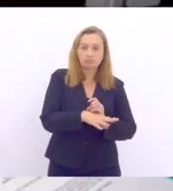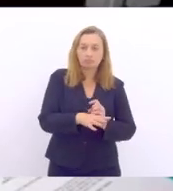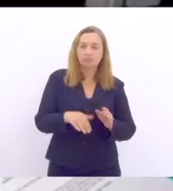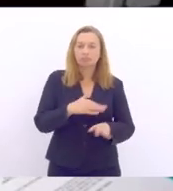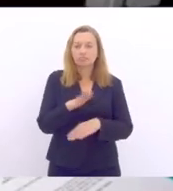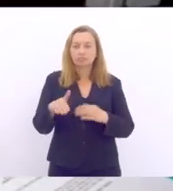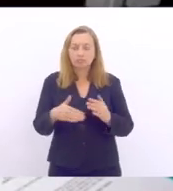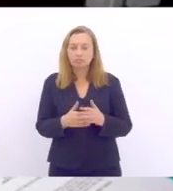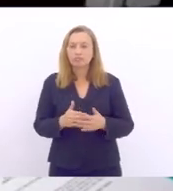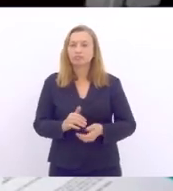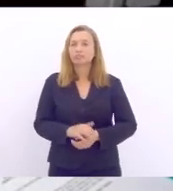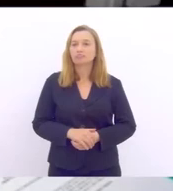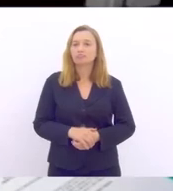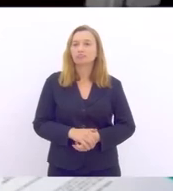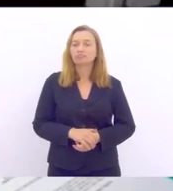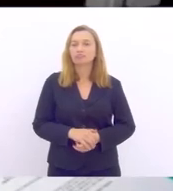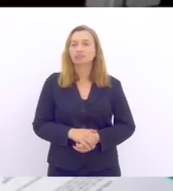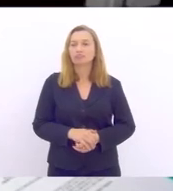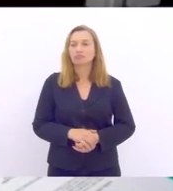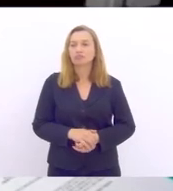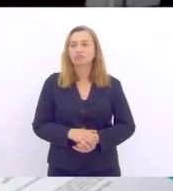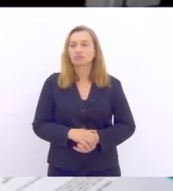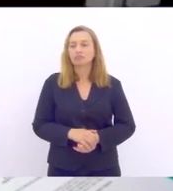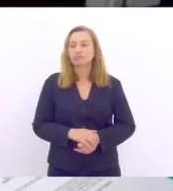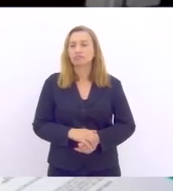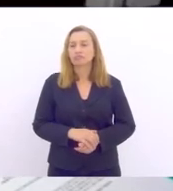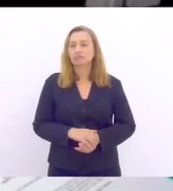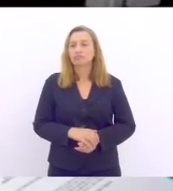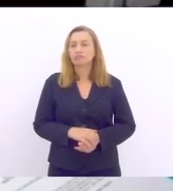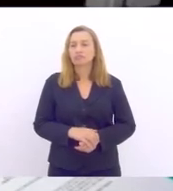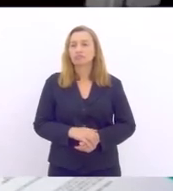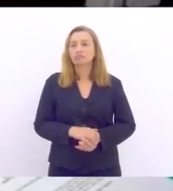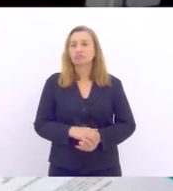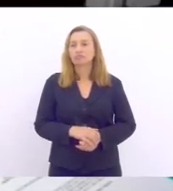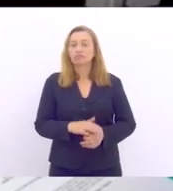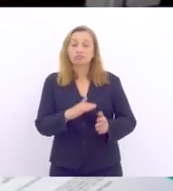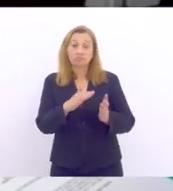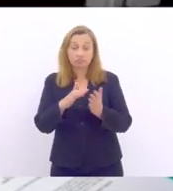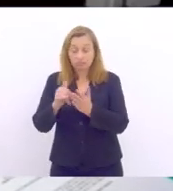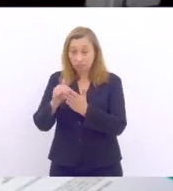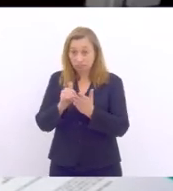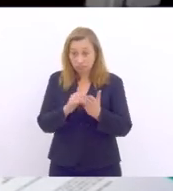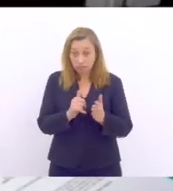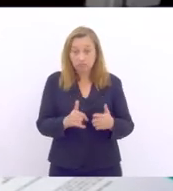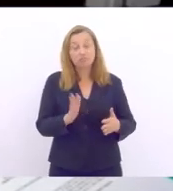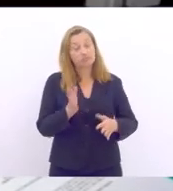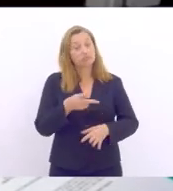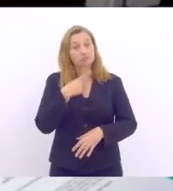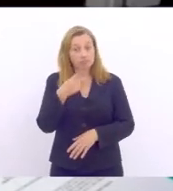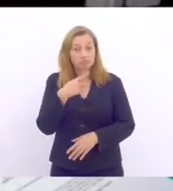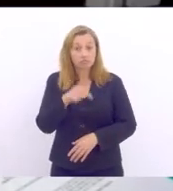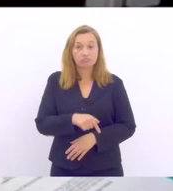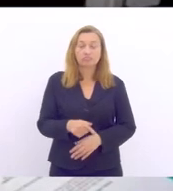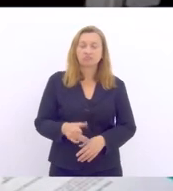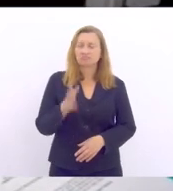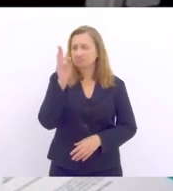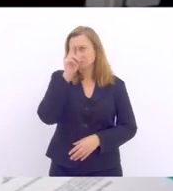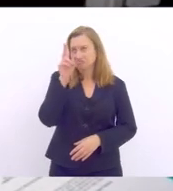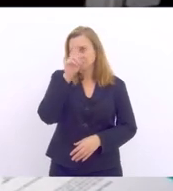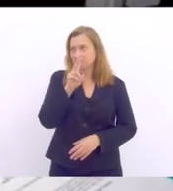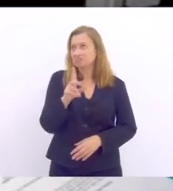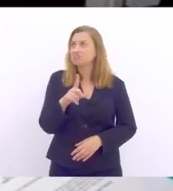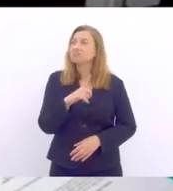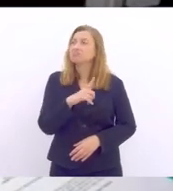às coletividades, foram sendo tratadas como coisas quaisquer. Aqui já se falou, mas não me lembro de haver